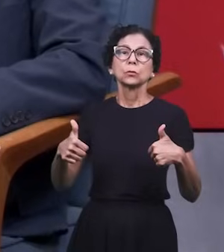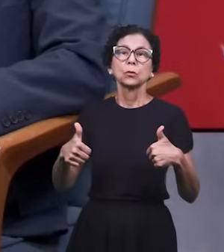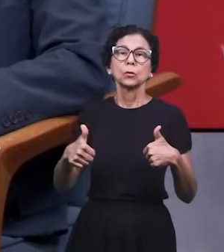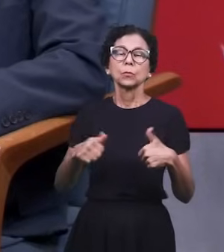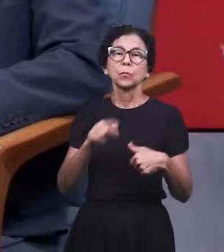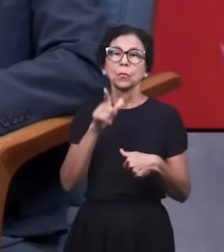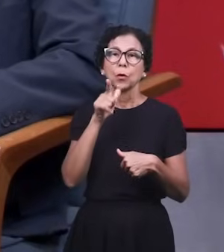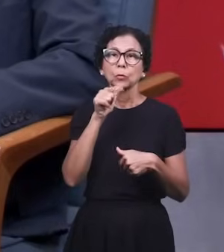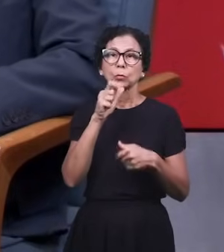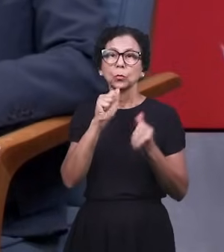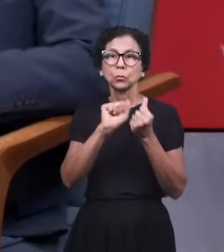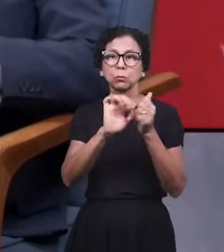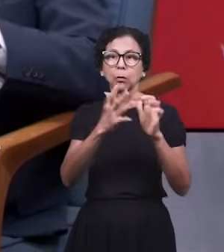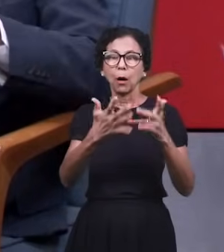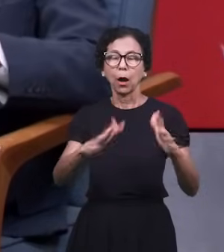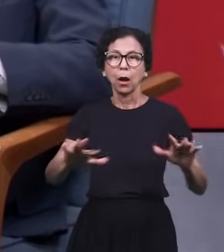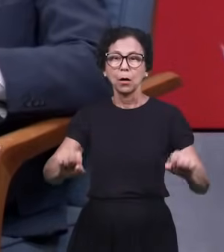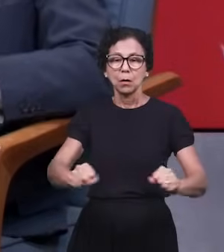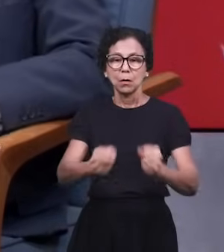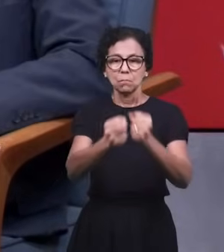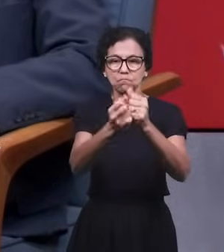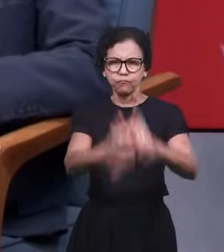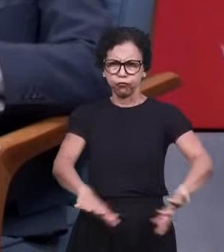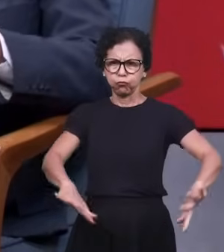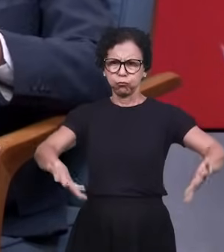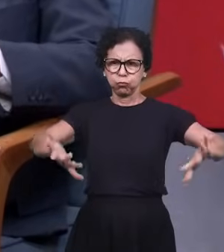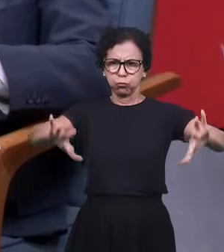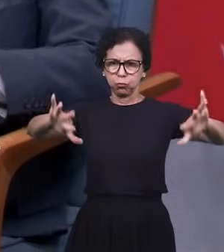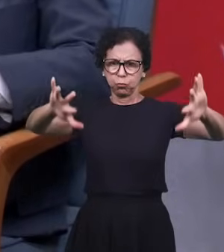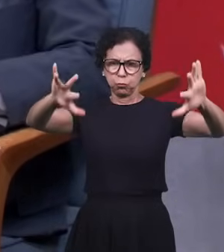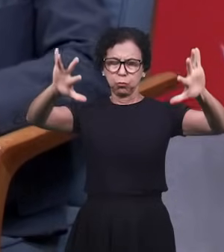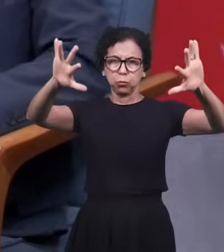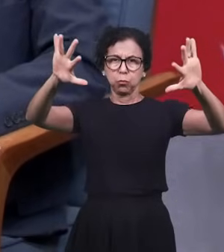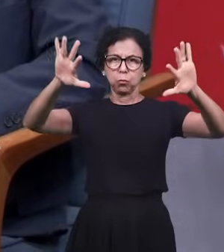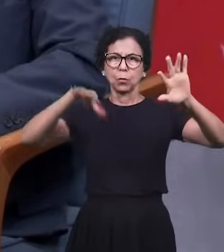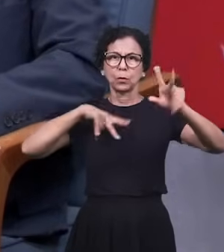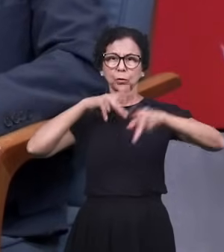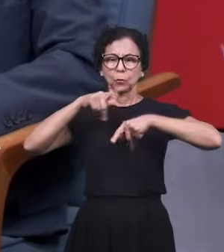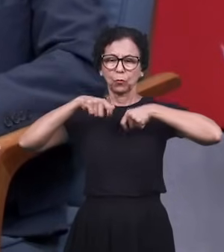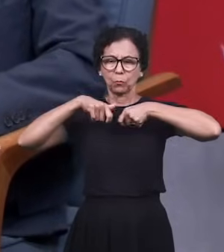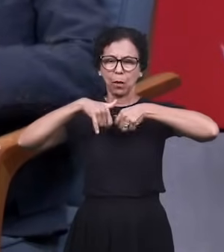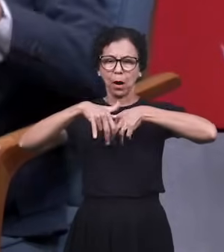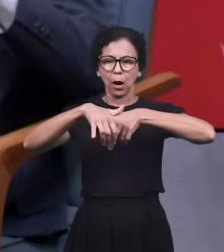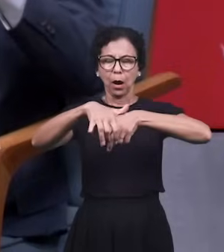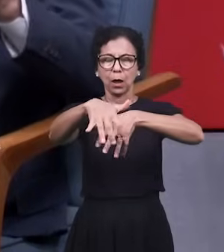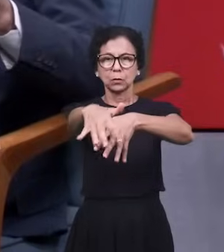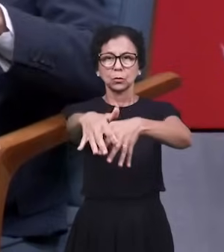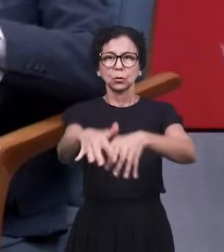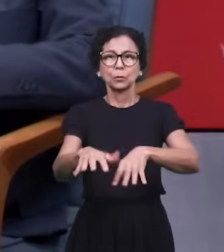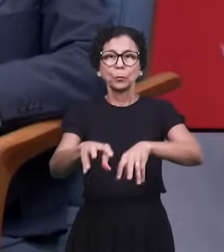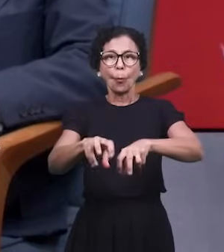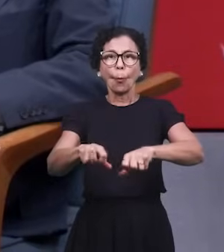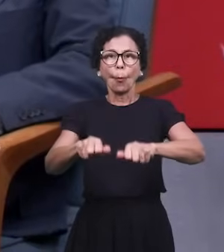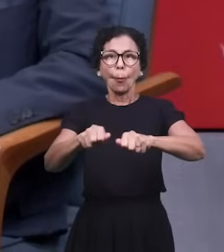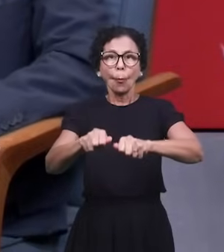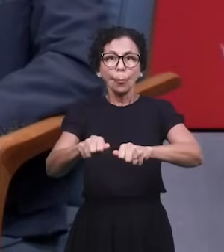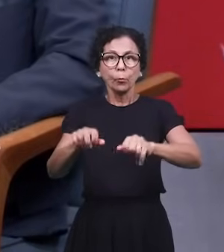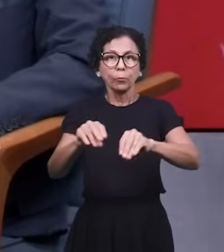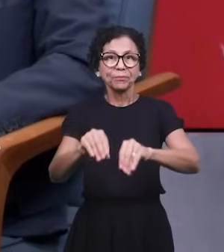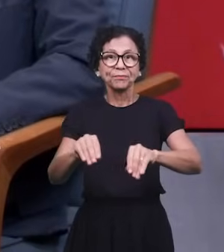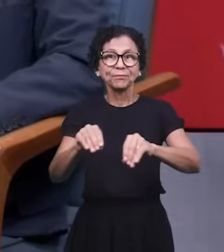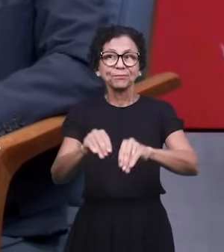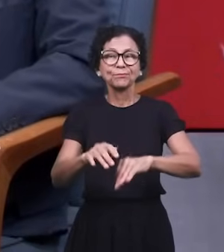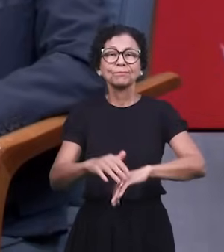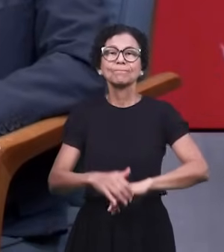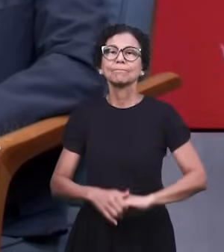Tem sentido. As maravilhas significam, porque elas têm um caráter profético. Há muito ensino com